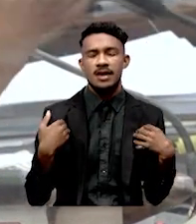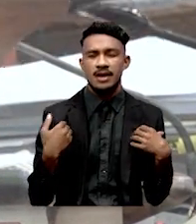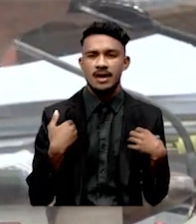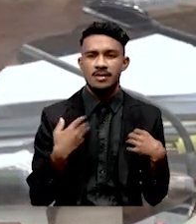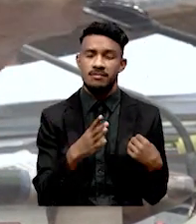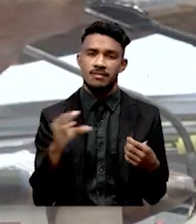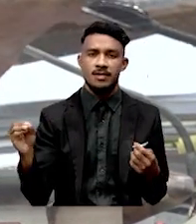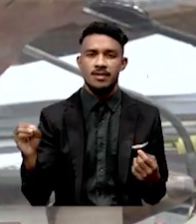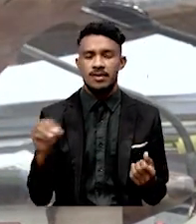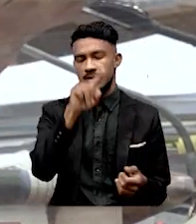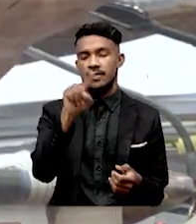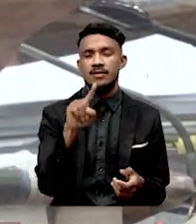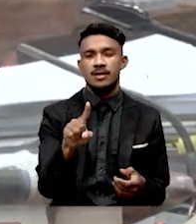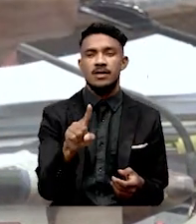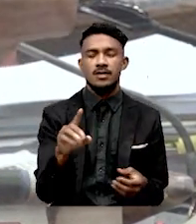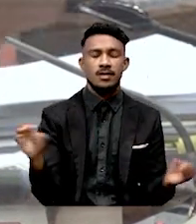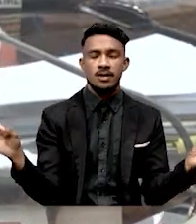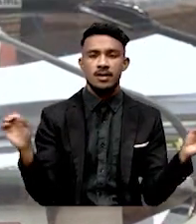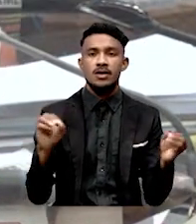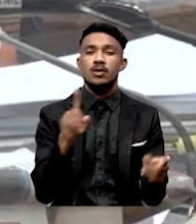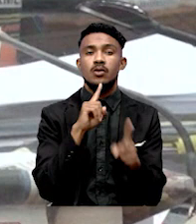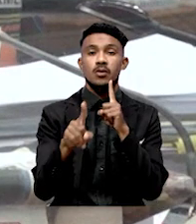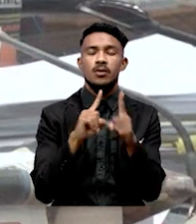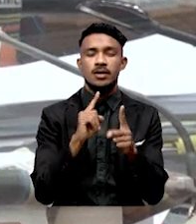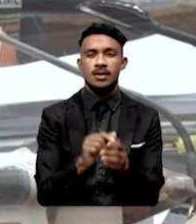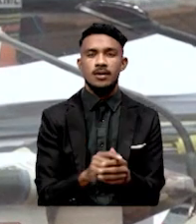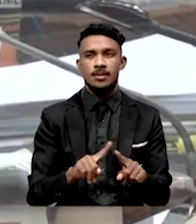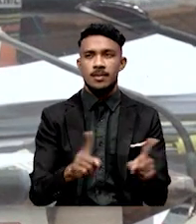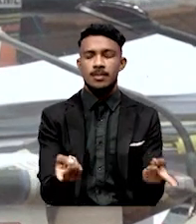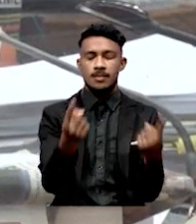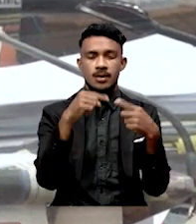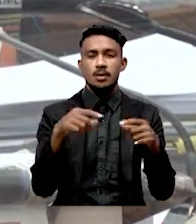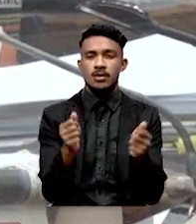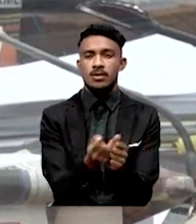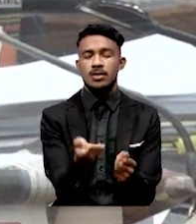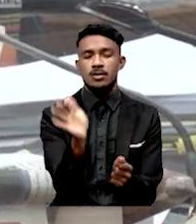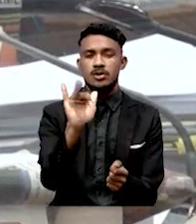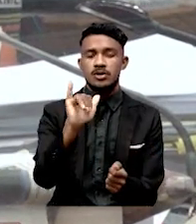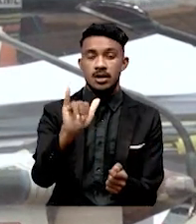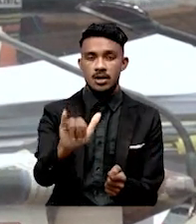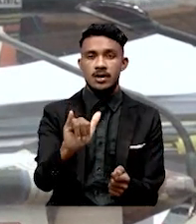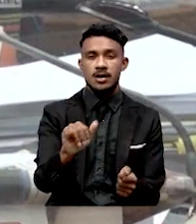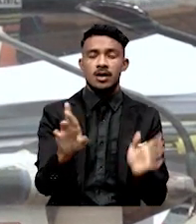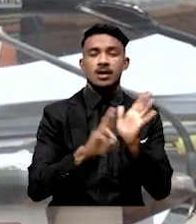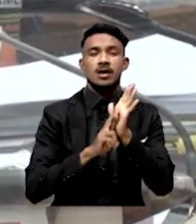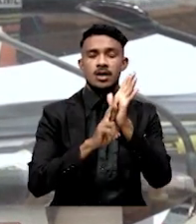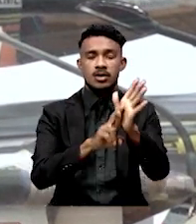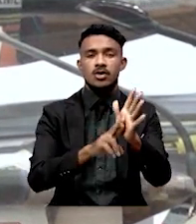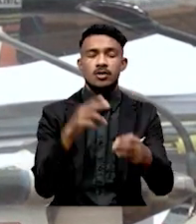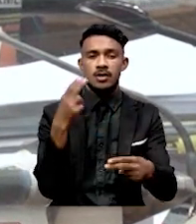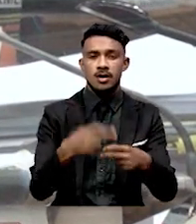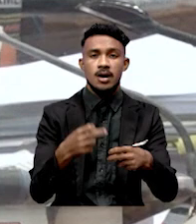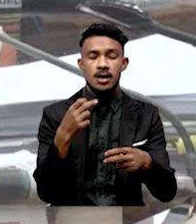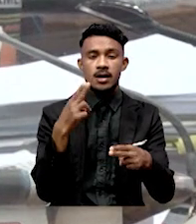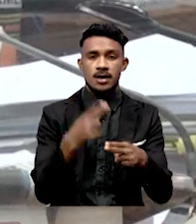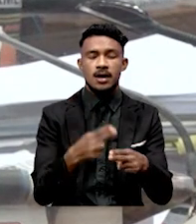de mal. Hoje, indicação, não sei, explica tal. Tama nem mais e tabo ser no relatório, na aran companhia ser nem. A